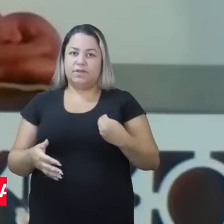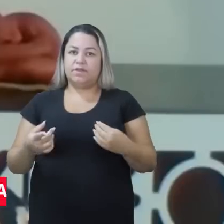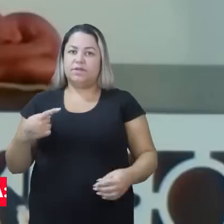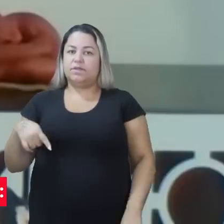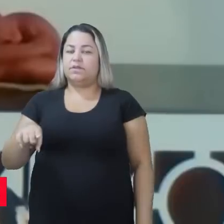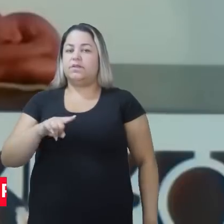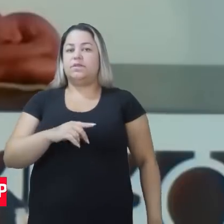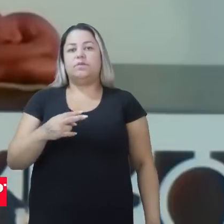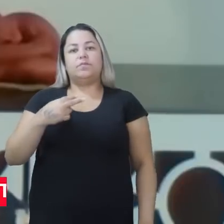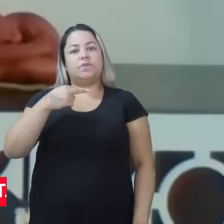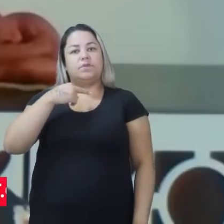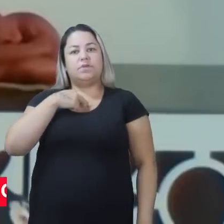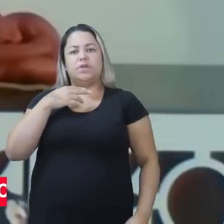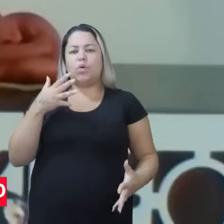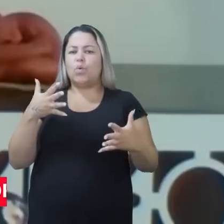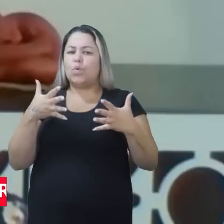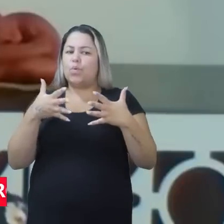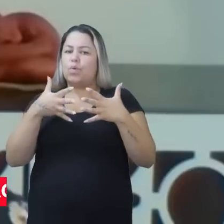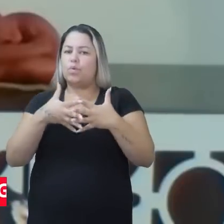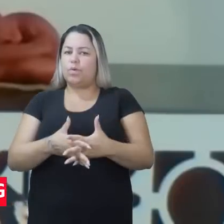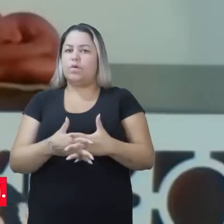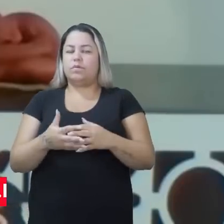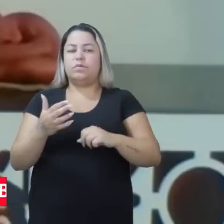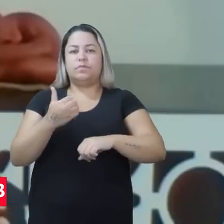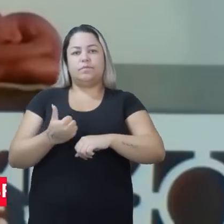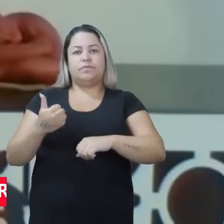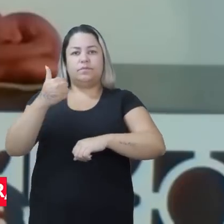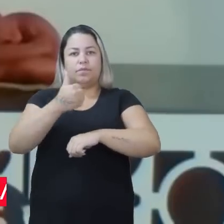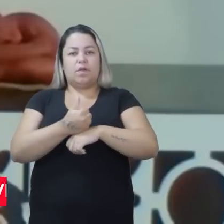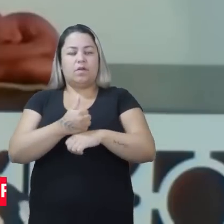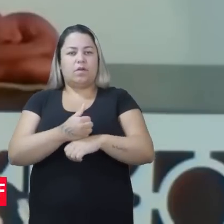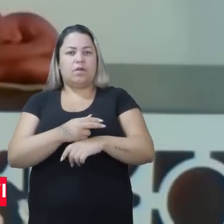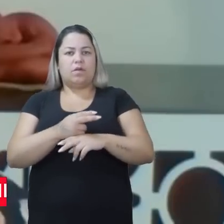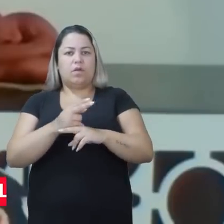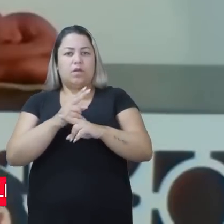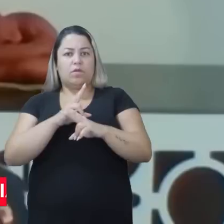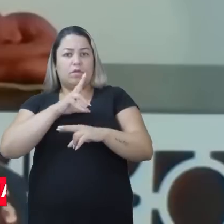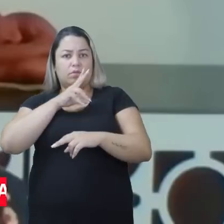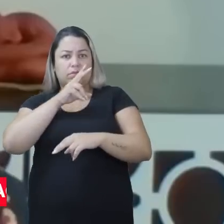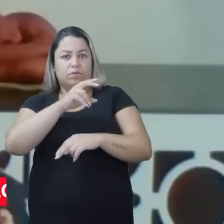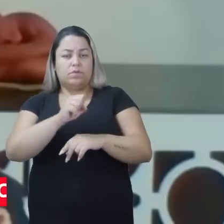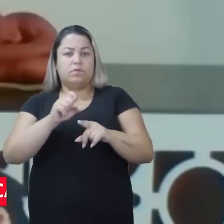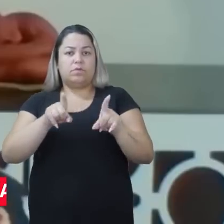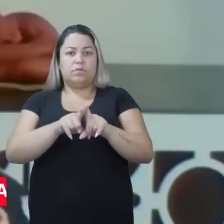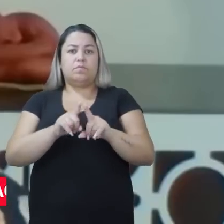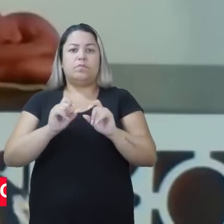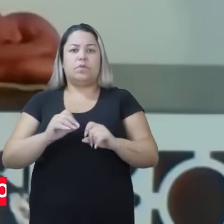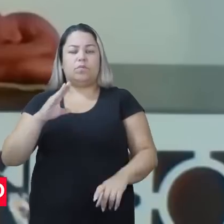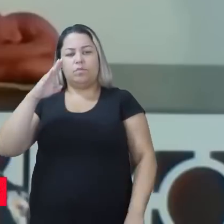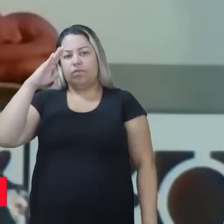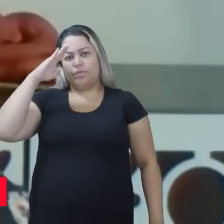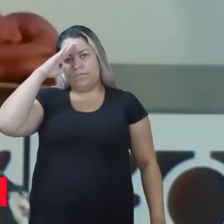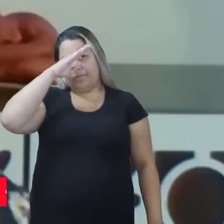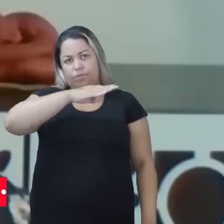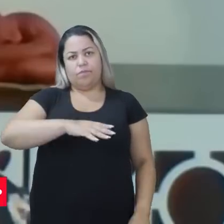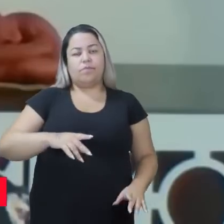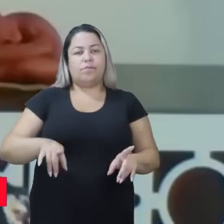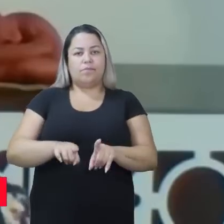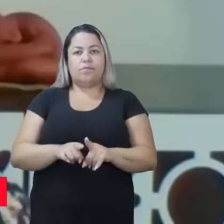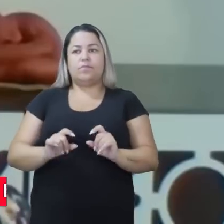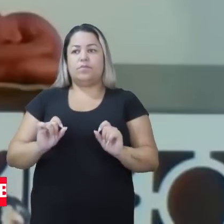não poderíamos confundir golpistas com as Forças Armadas. E muito antes de Bolsonaro